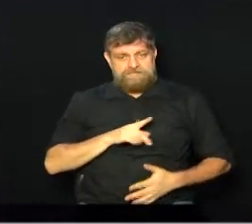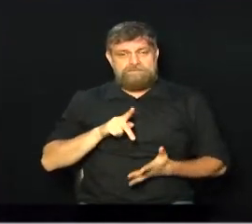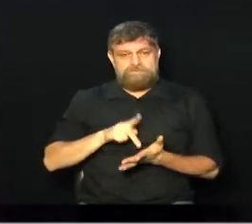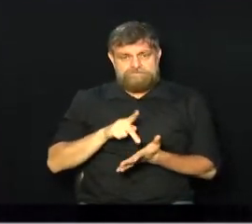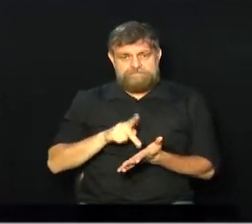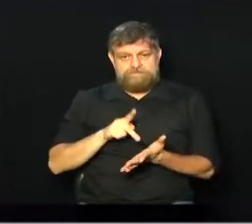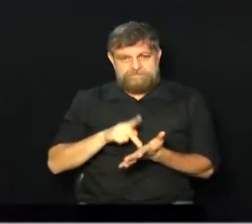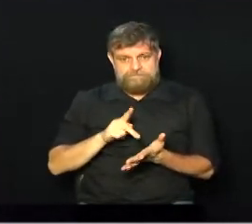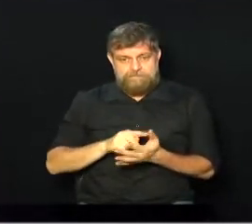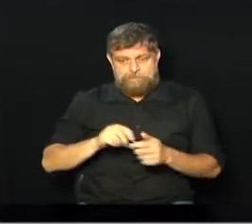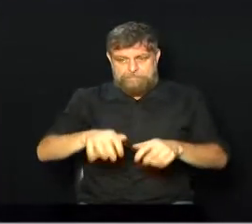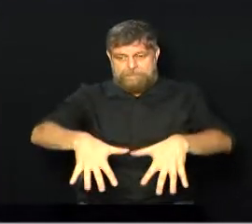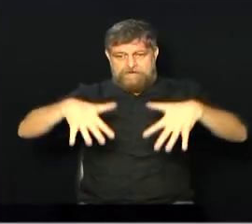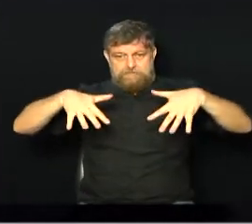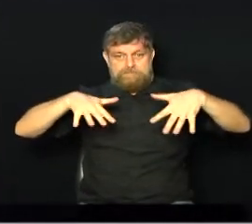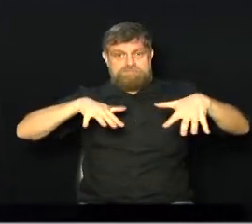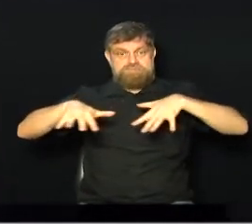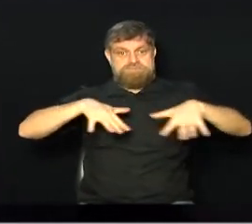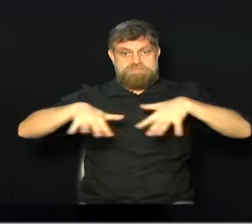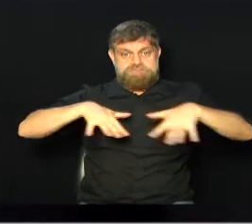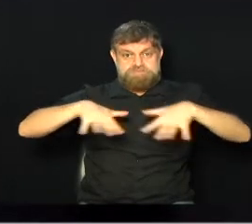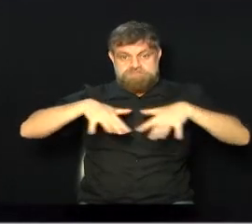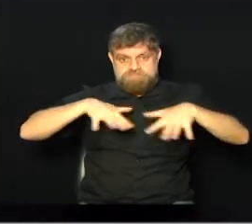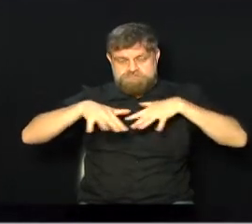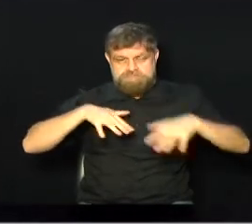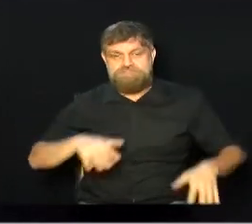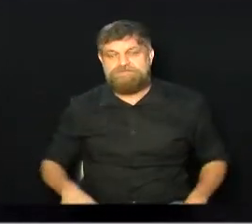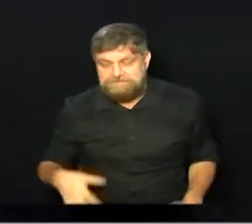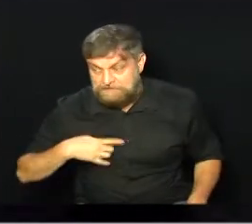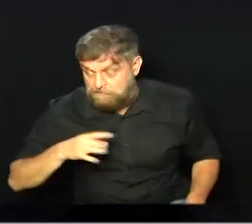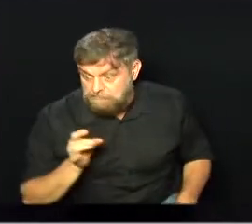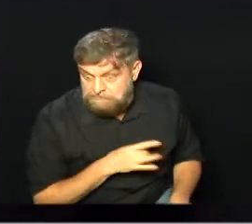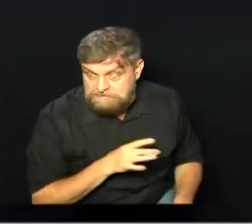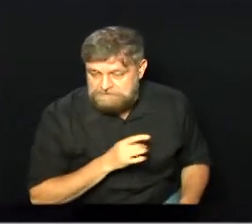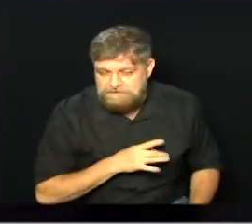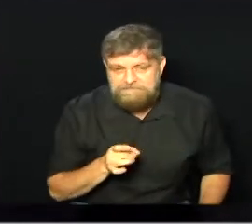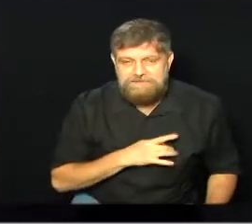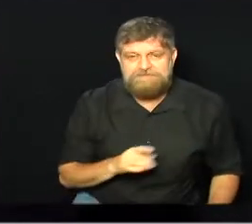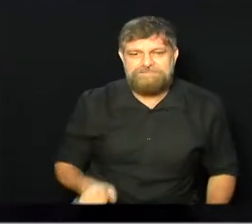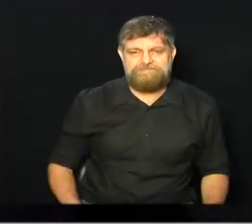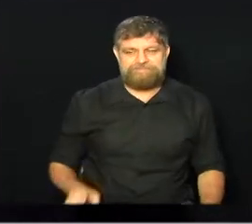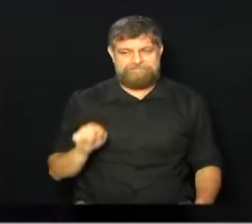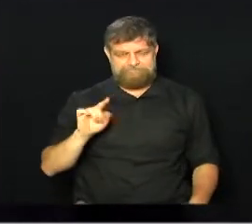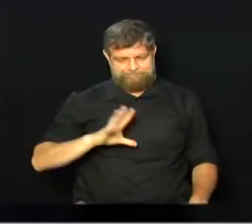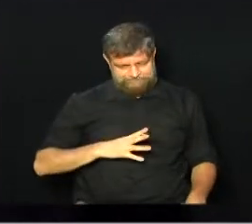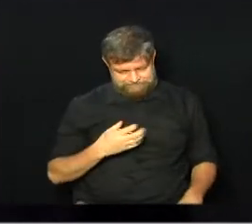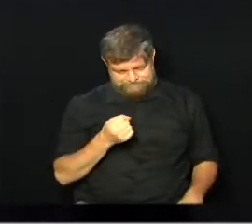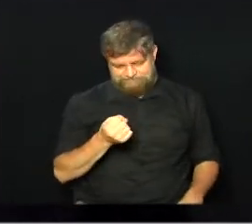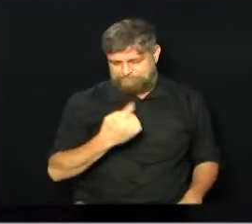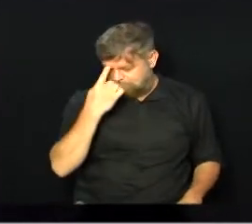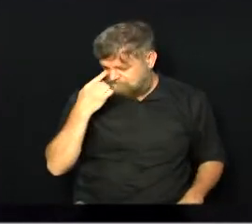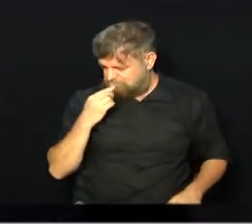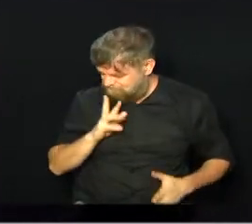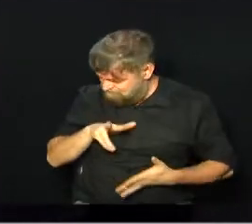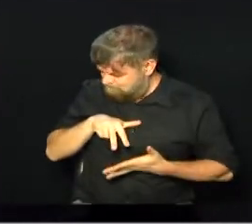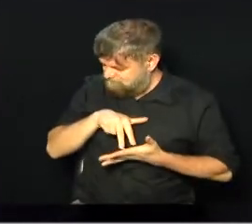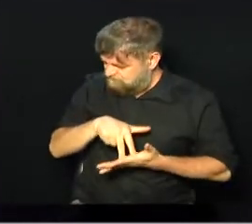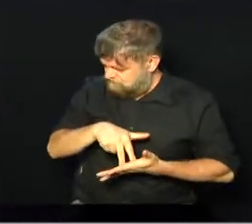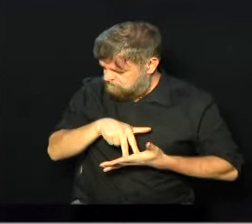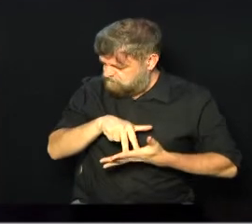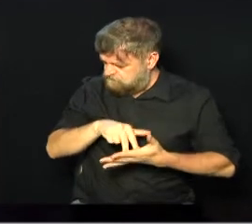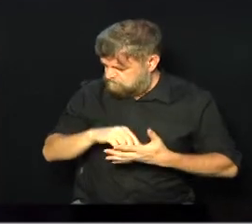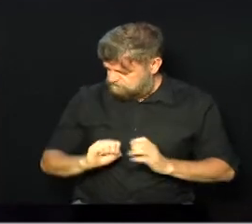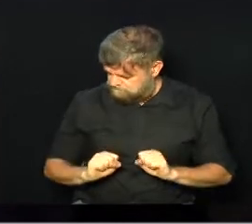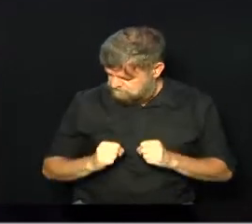o estádio, ele balança mesmo, viu? Então, para jogar lá tem que ter personalidade,